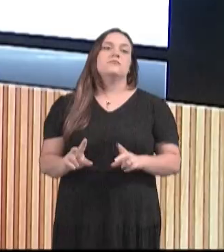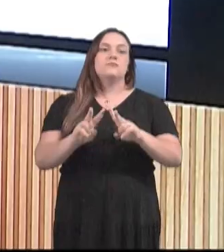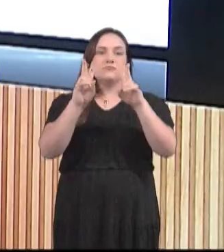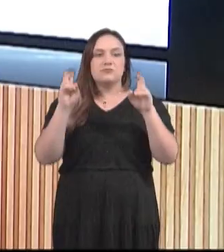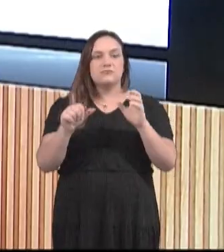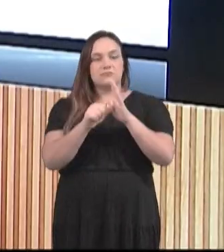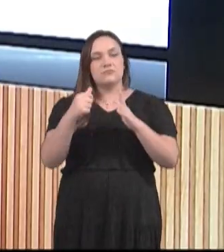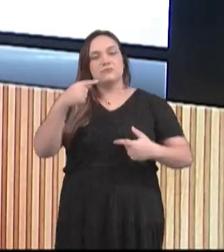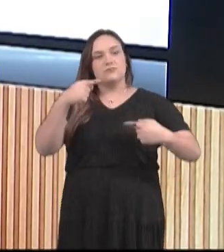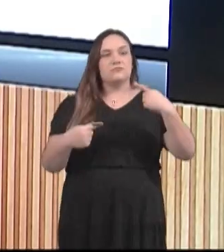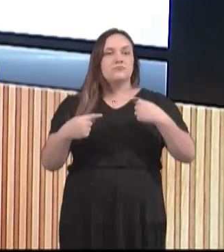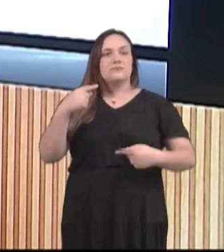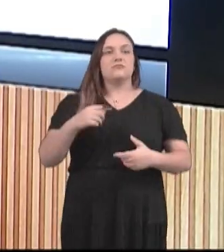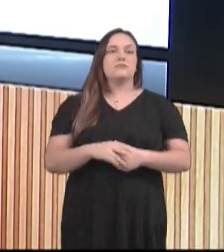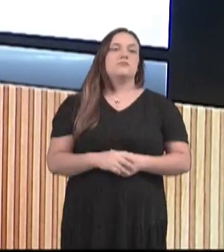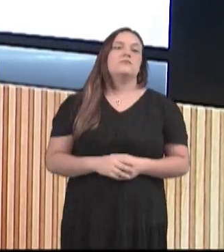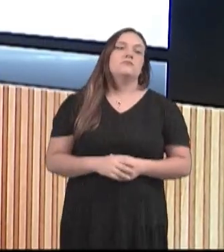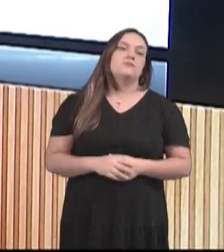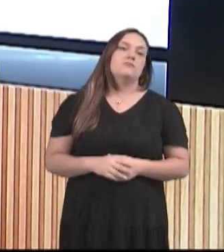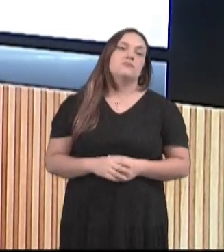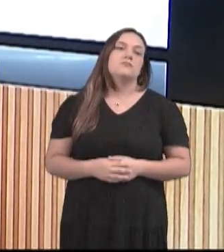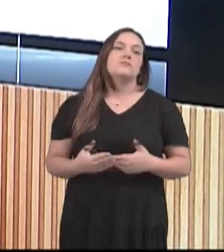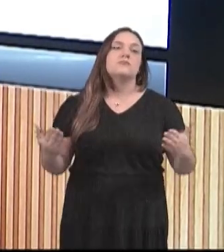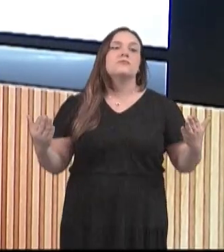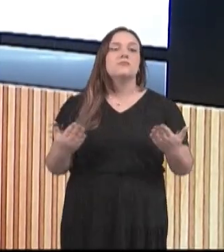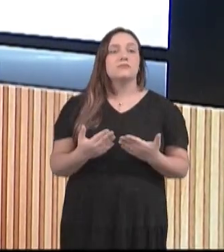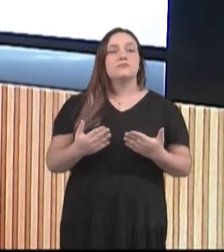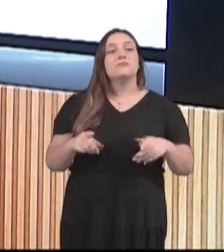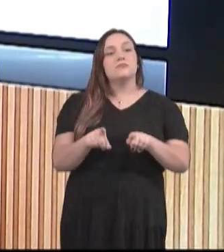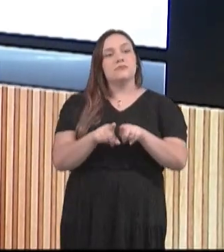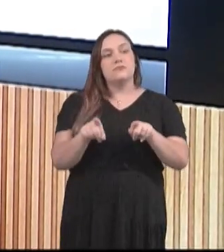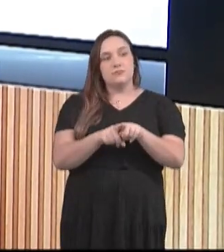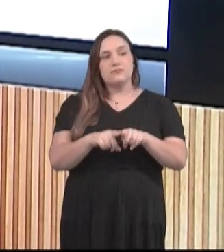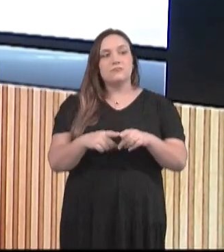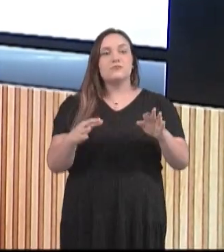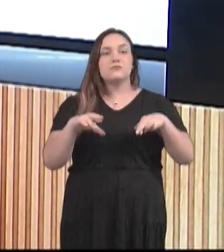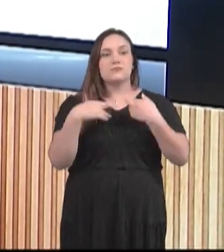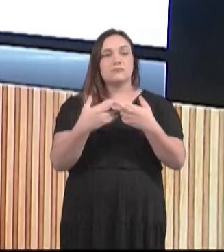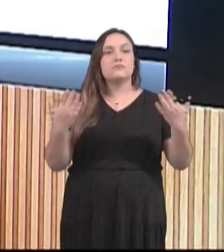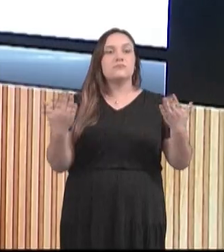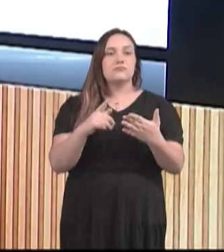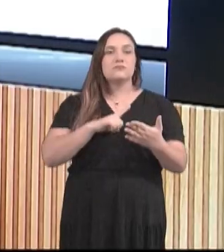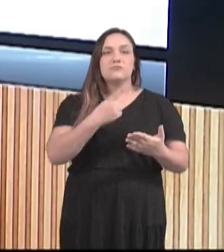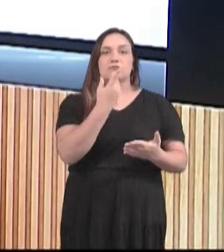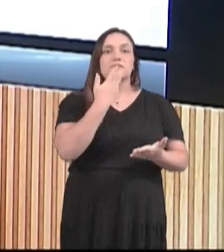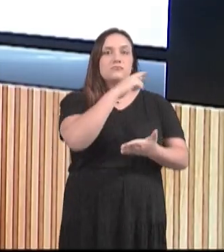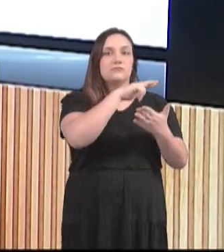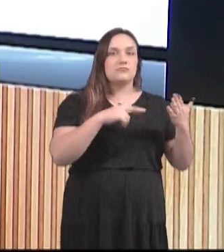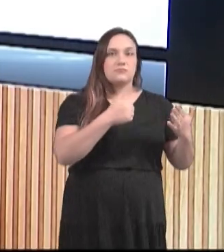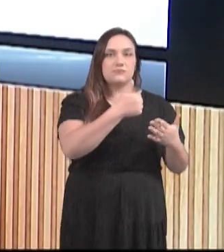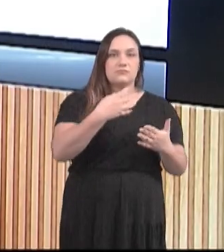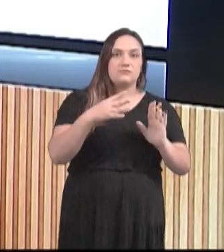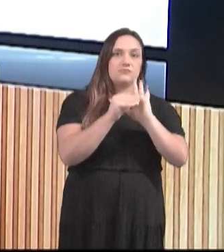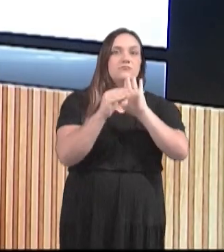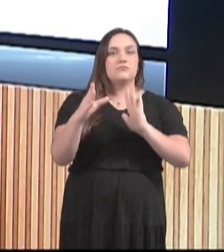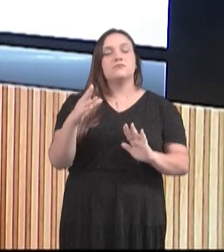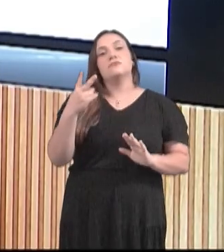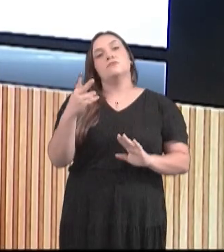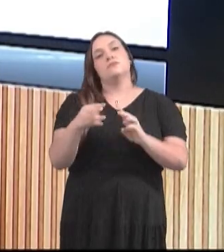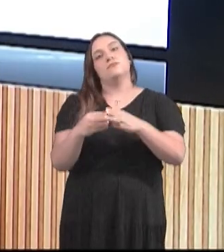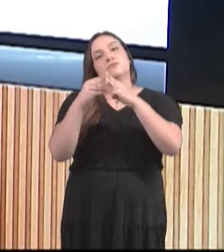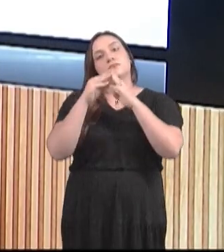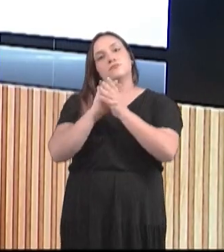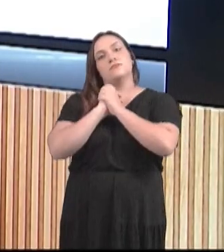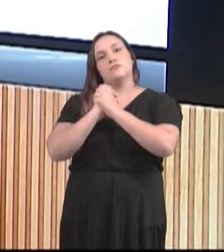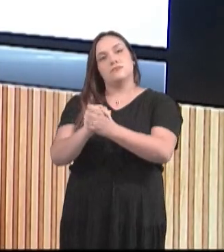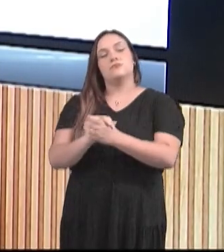primeira discussão. E, além desses projetos, os deputados analisaram na sessão de hoje um requerimento, 14 indicações, 2